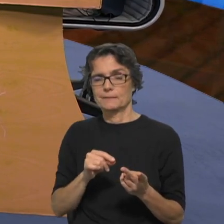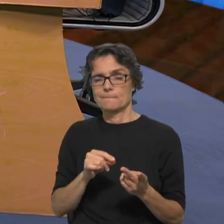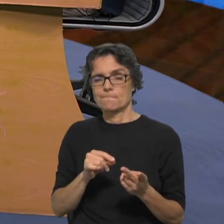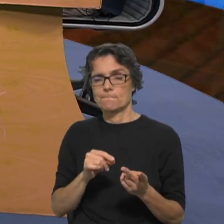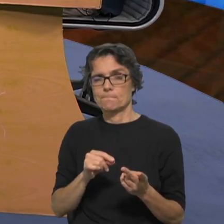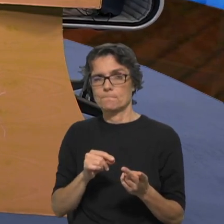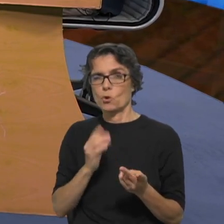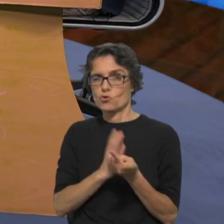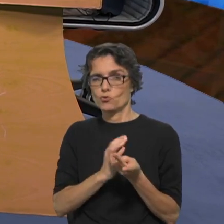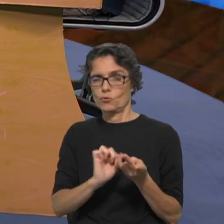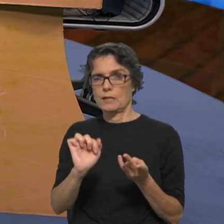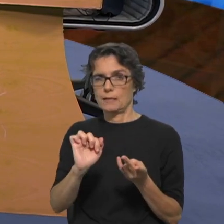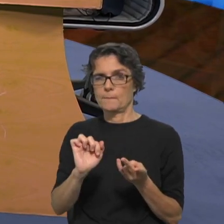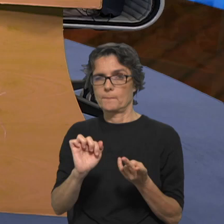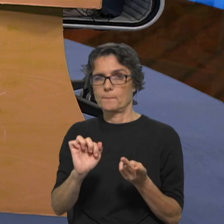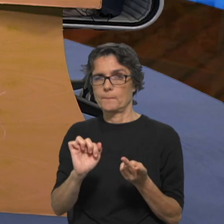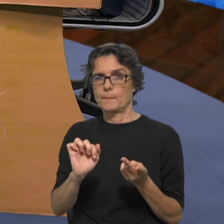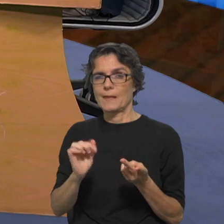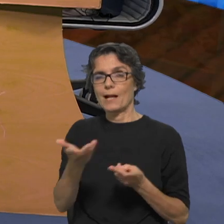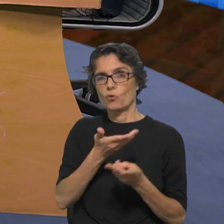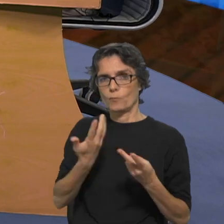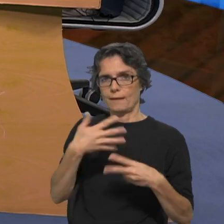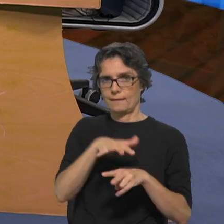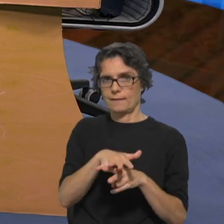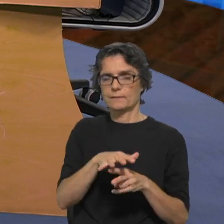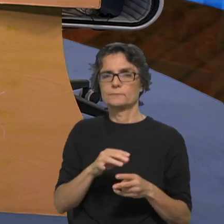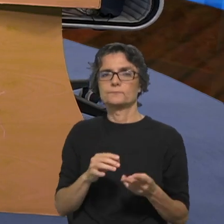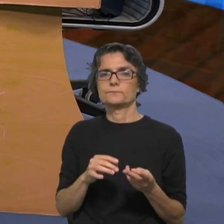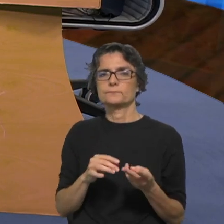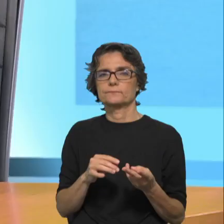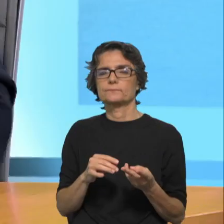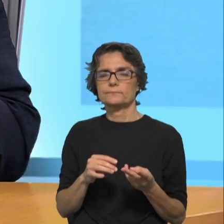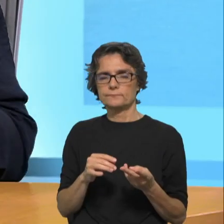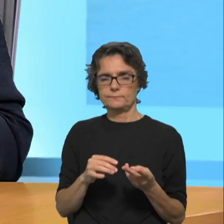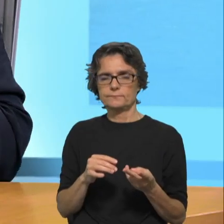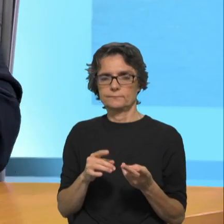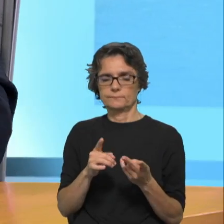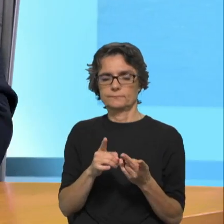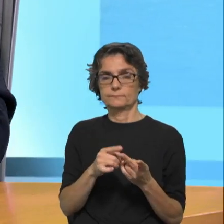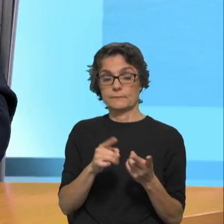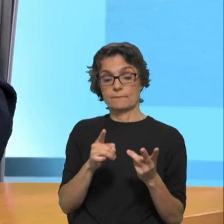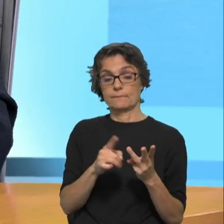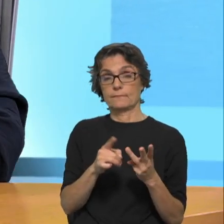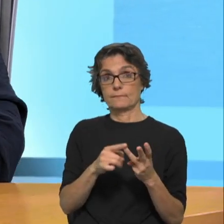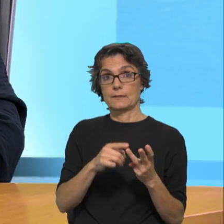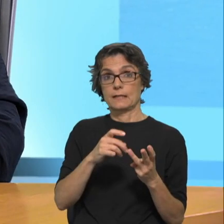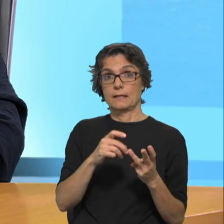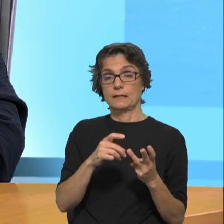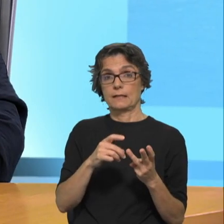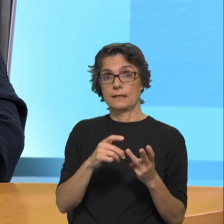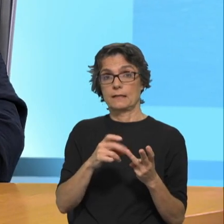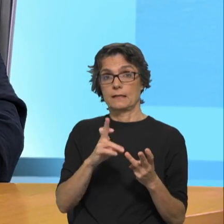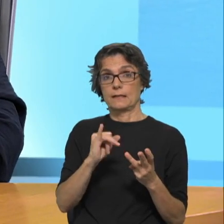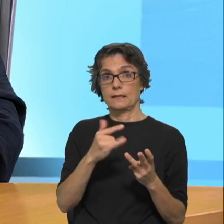é interessante, a economia integral, que estupidez, e a outra é a economia emocional. E a Rita está agora muito